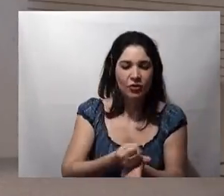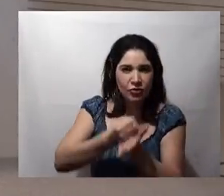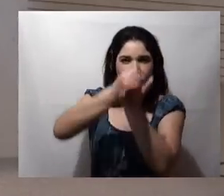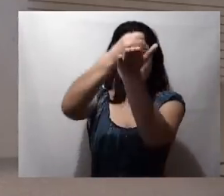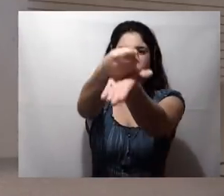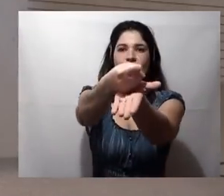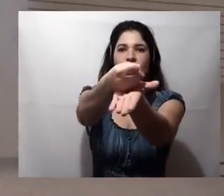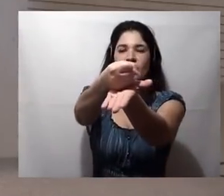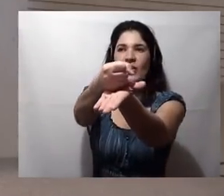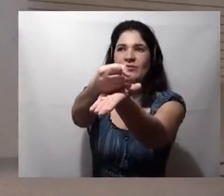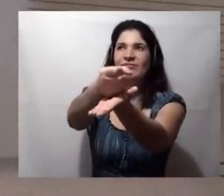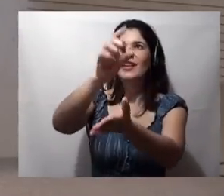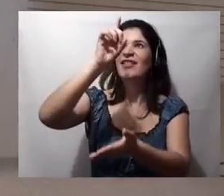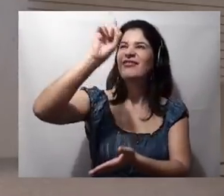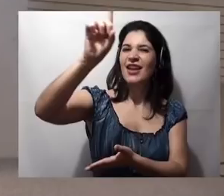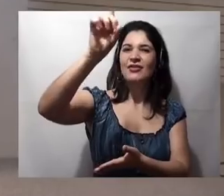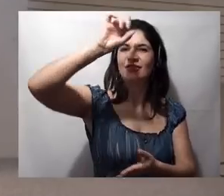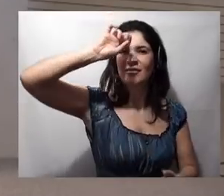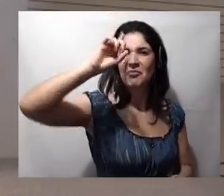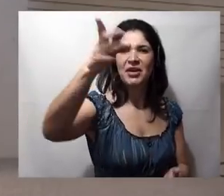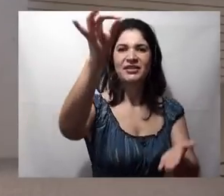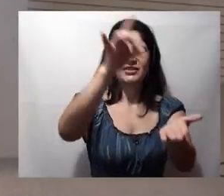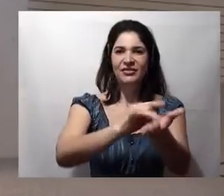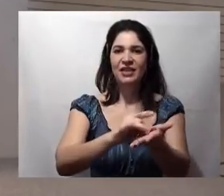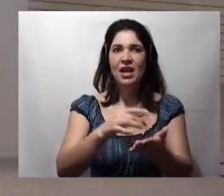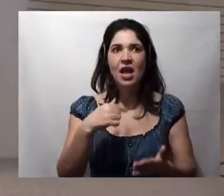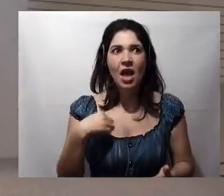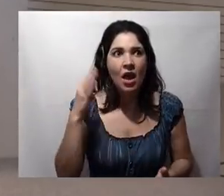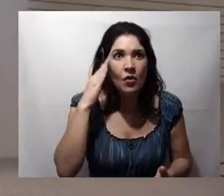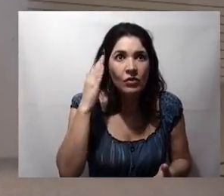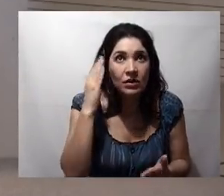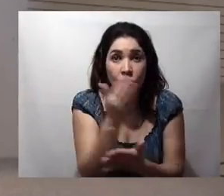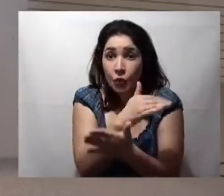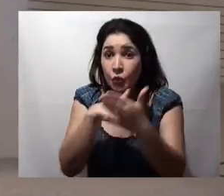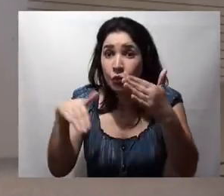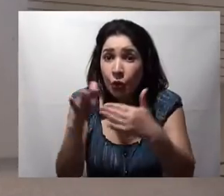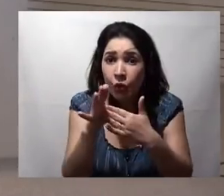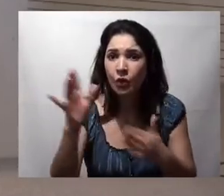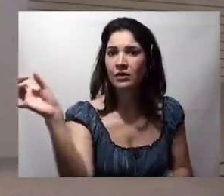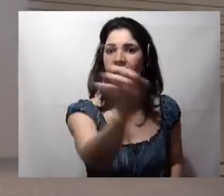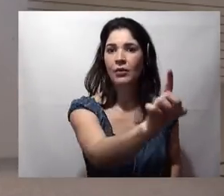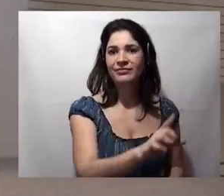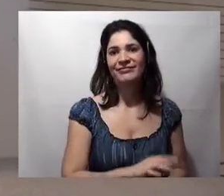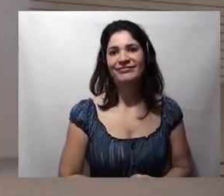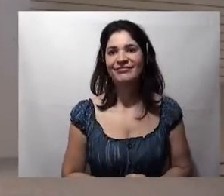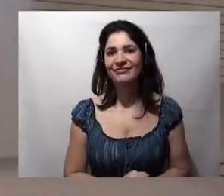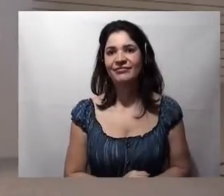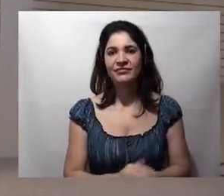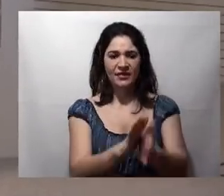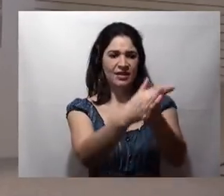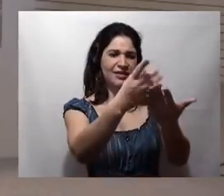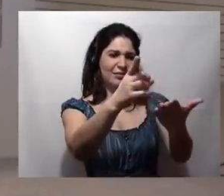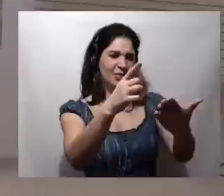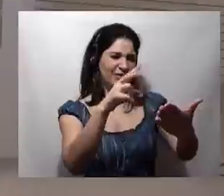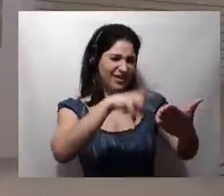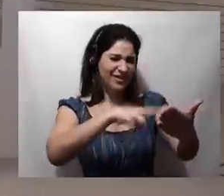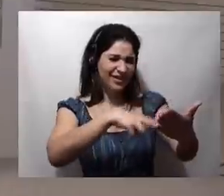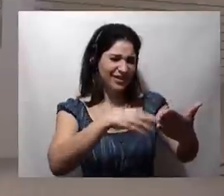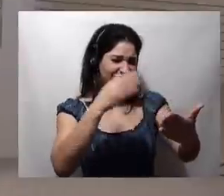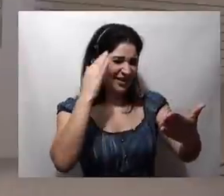e o real governantes nós entendemos tudo não entendi mesmo gente tem gente fala se eu não creio na bíblia que não entendi